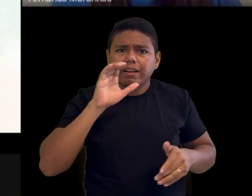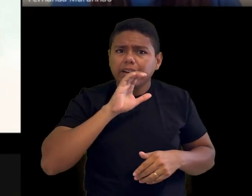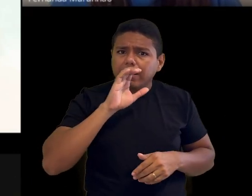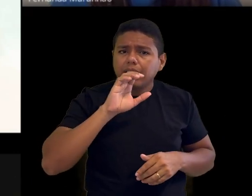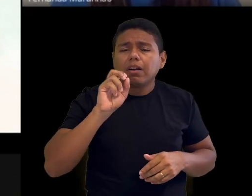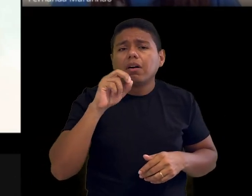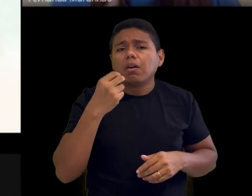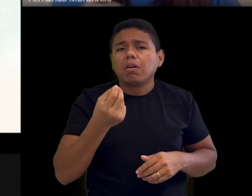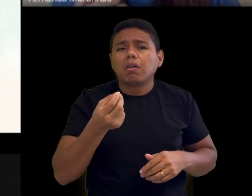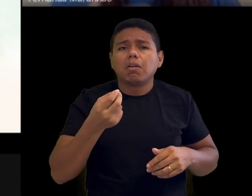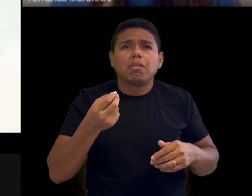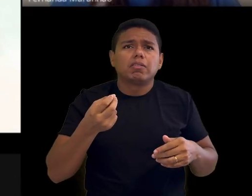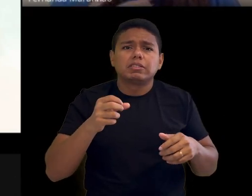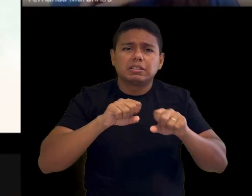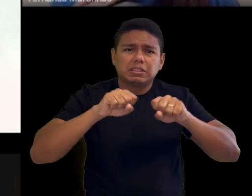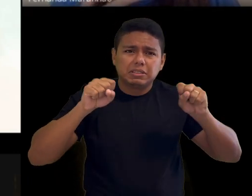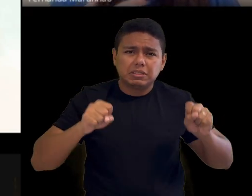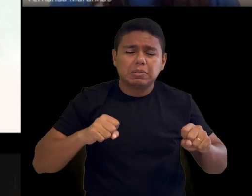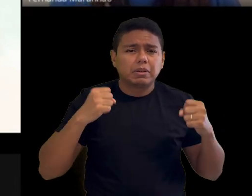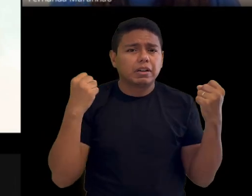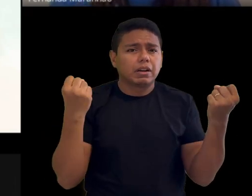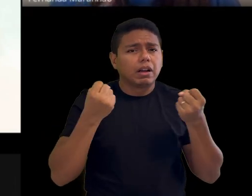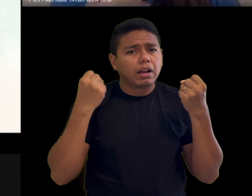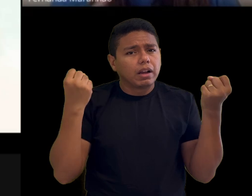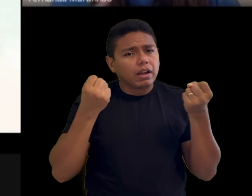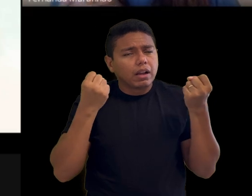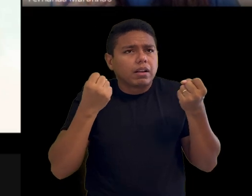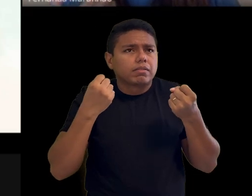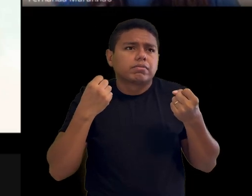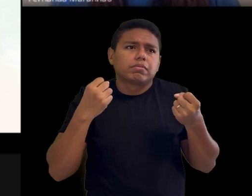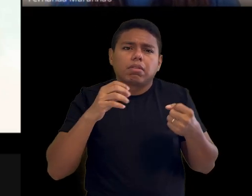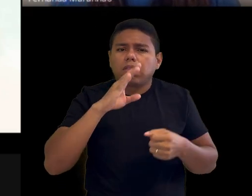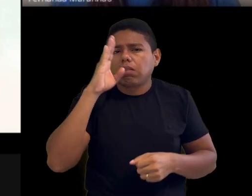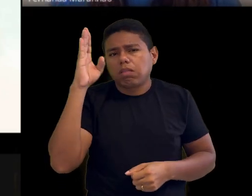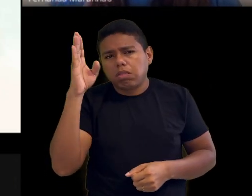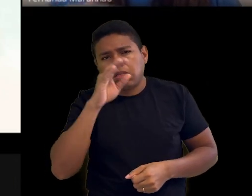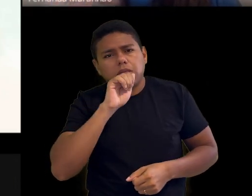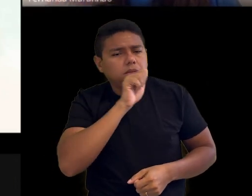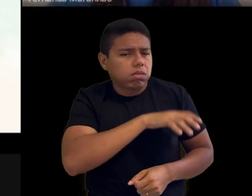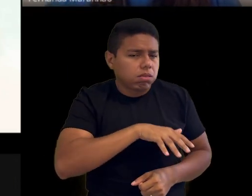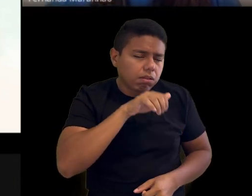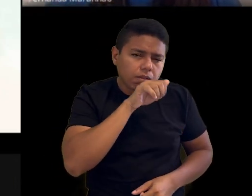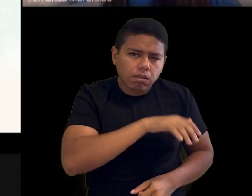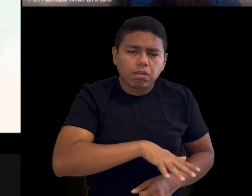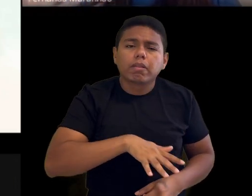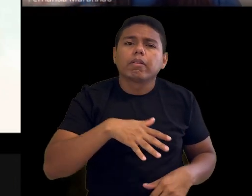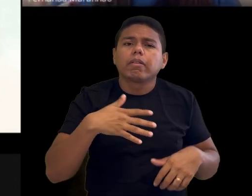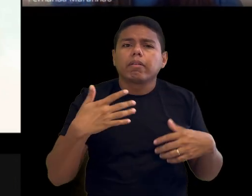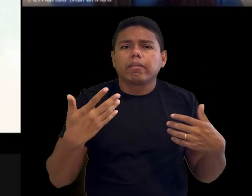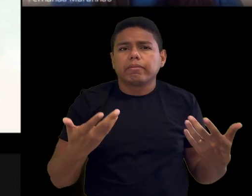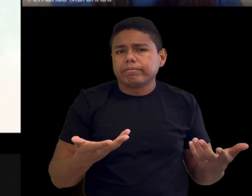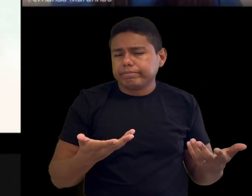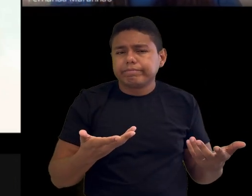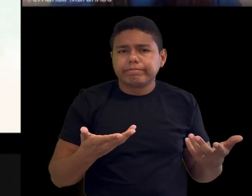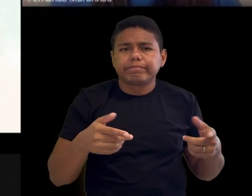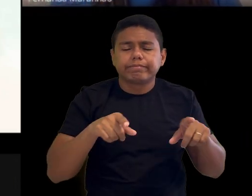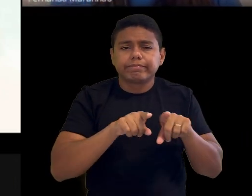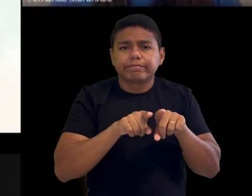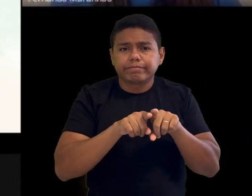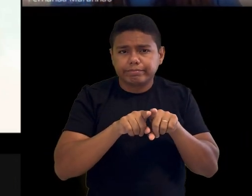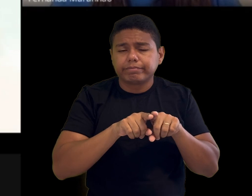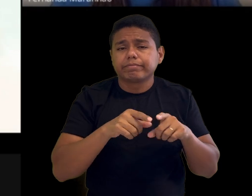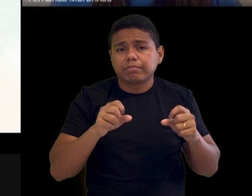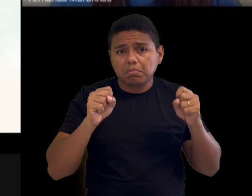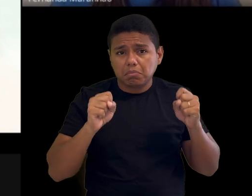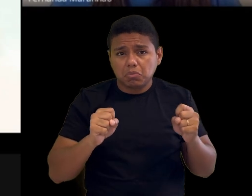hiperêmese gravídica, náuseas e vômitos intensos, diferente do habitual. Isso pode ser pelos altos níveis de beta-HCG que